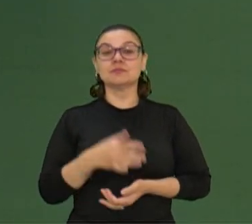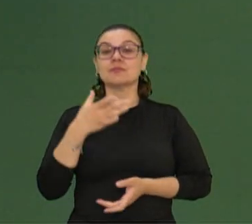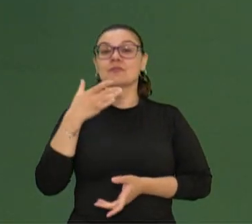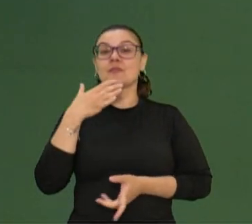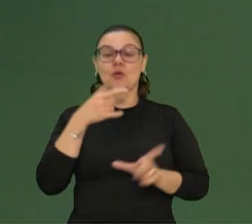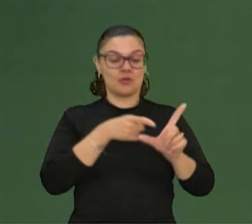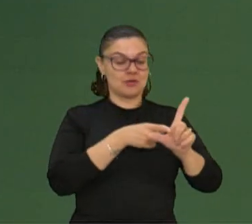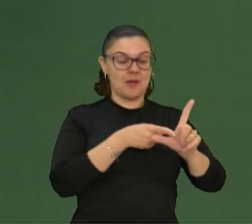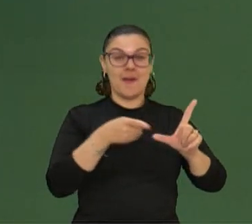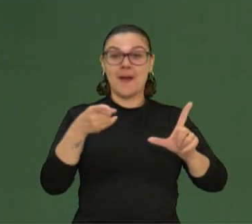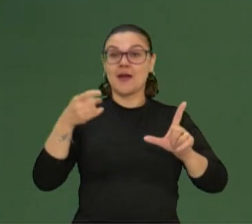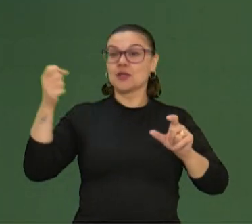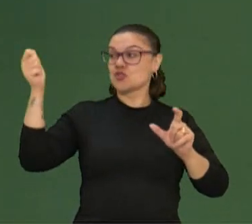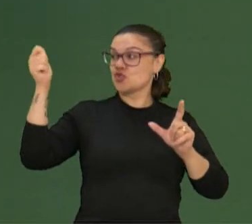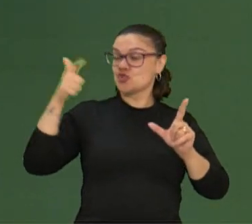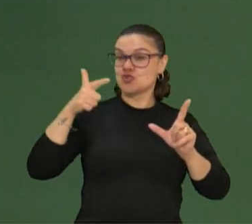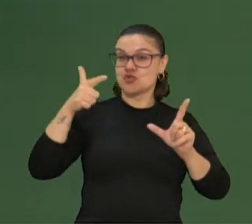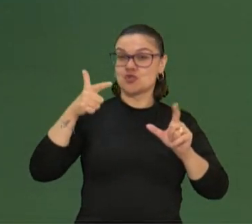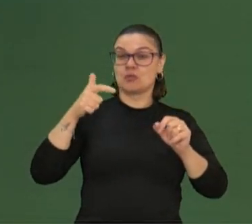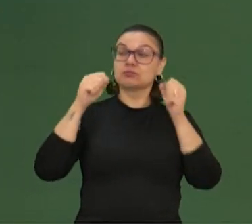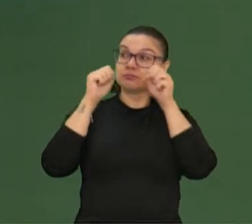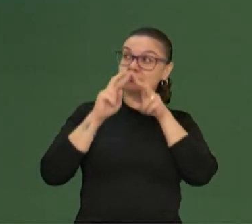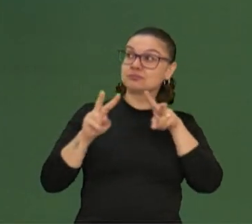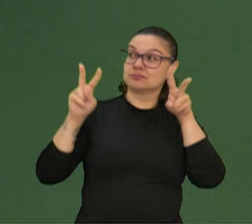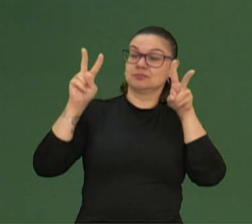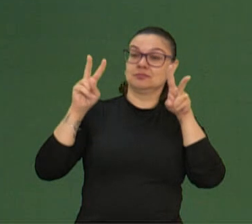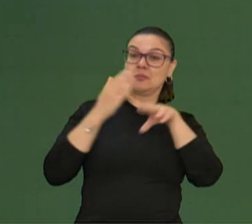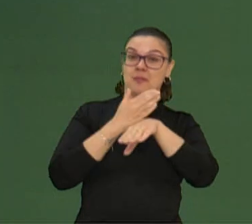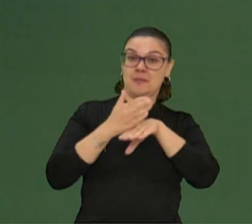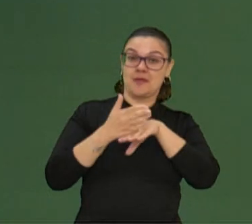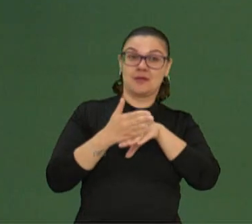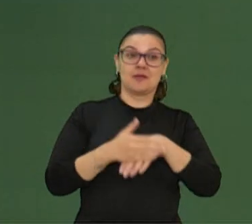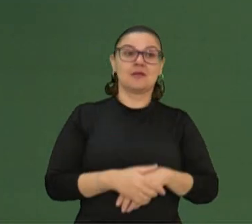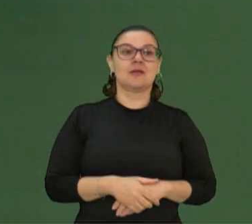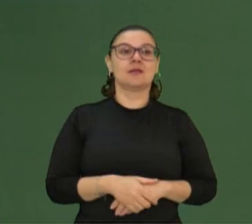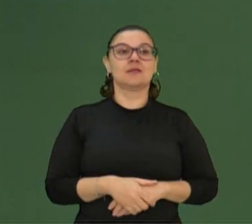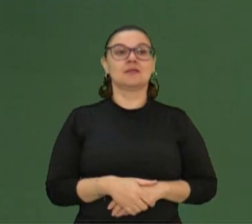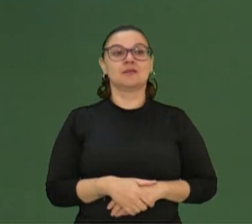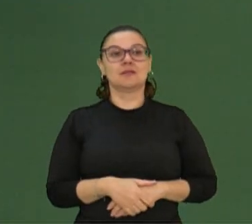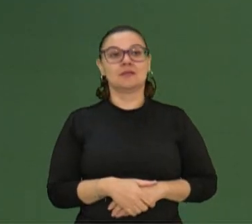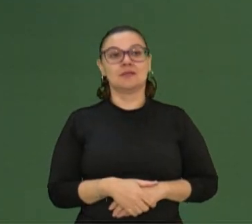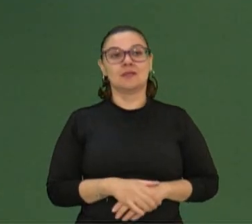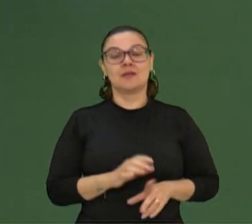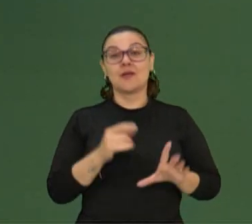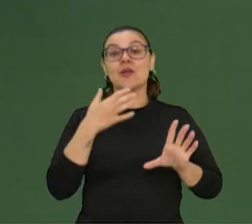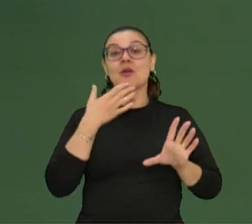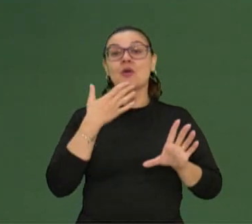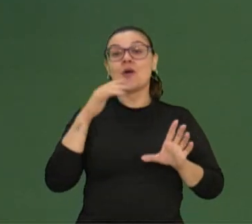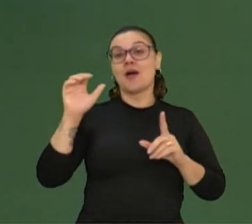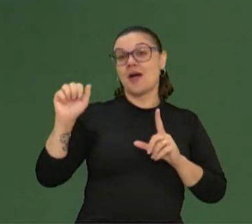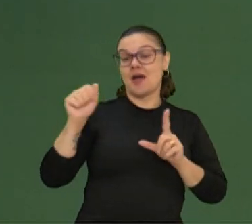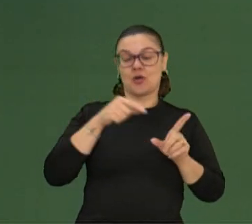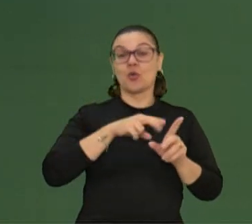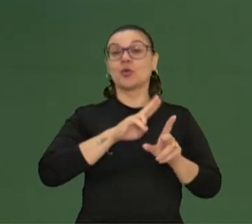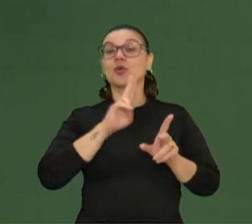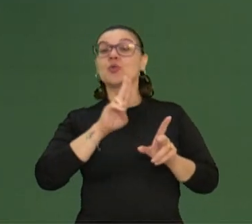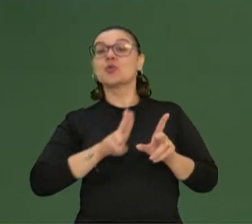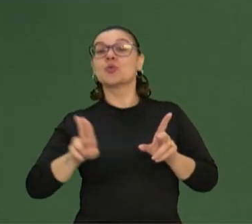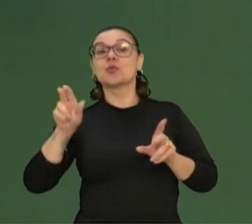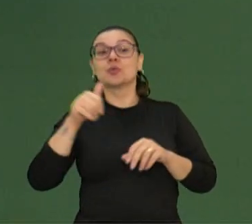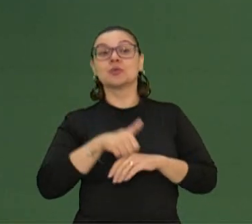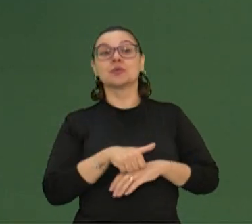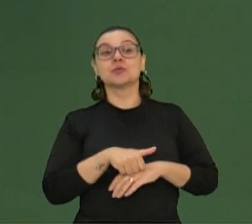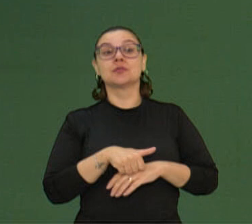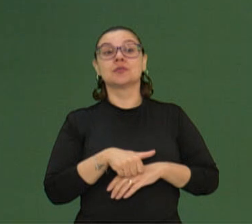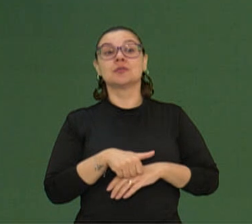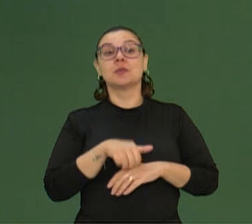cores da luz branca, cores da luz visível. Clorofila A, qual cor que ela mais usa?